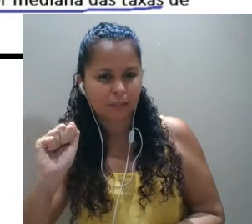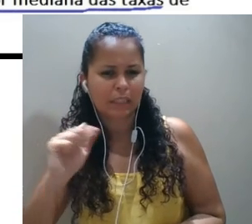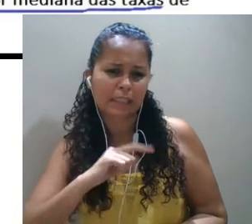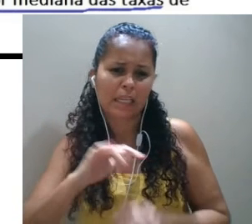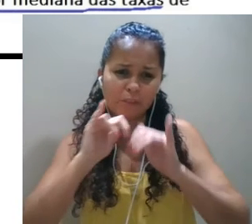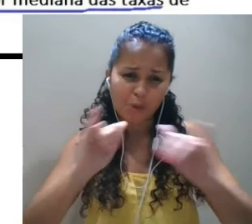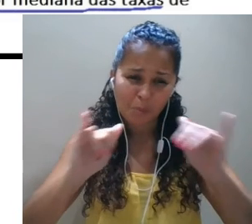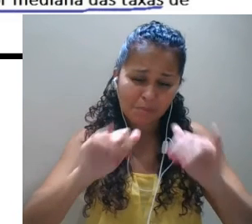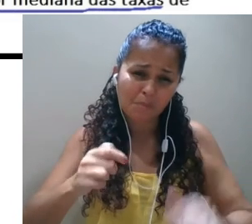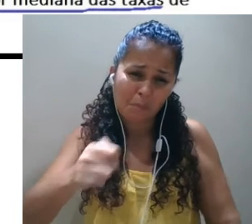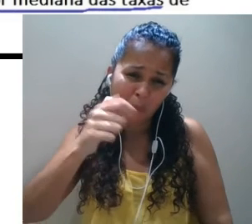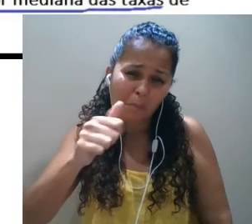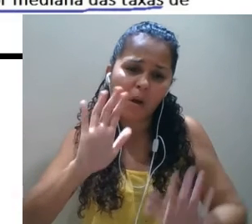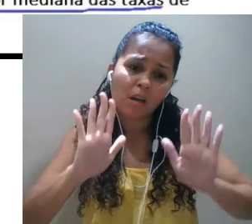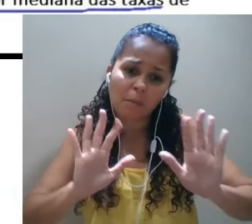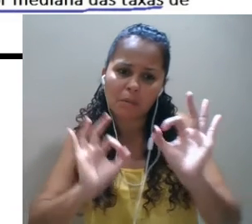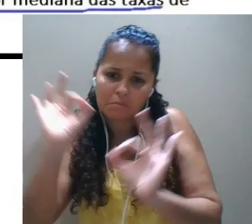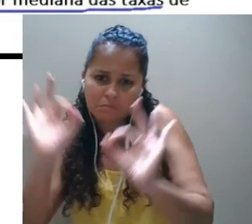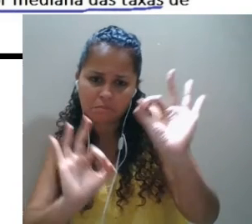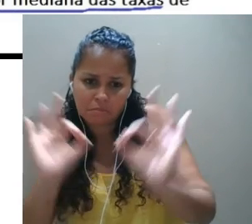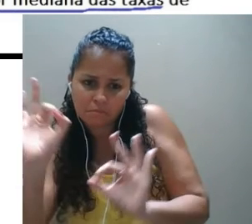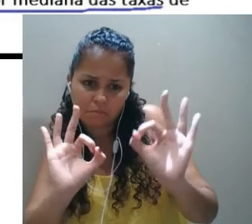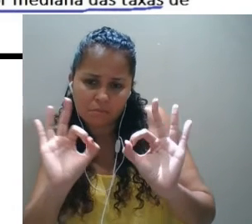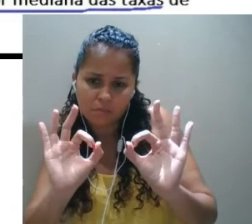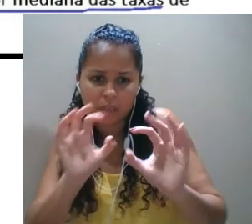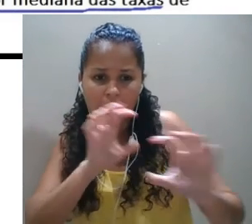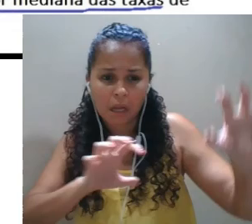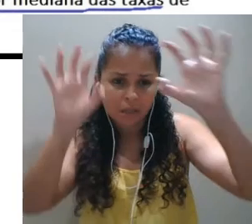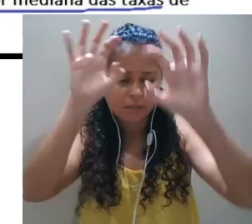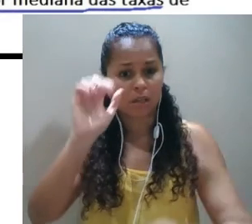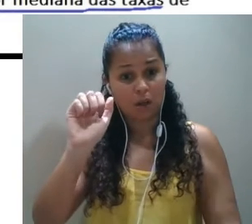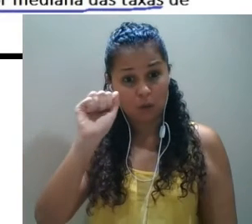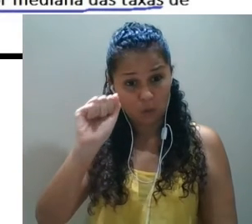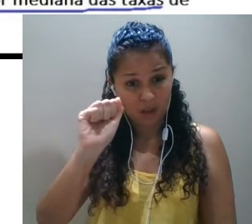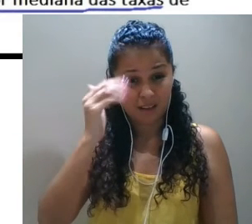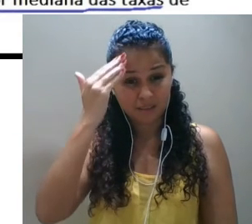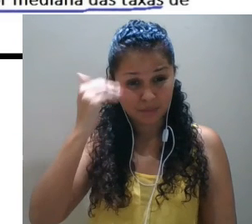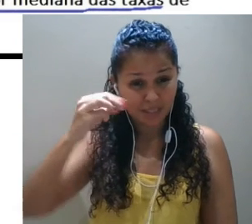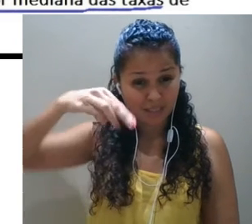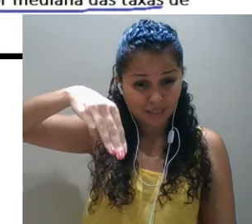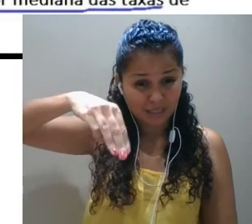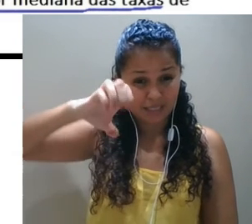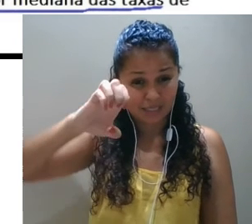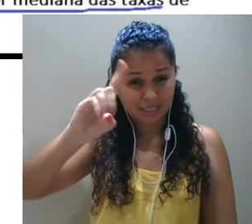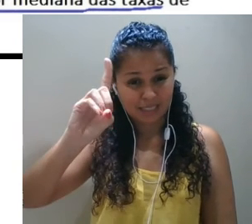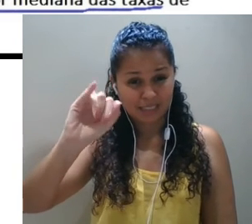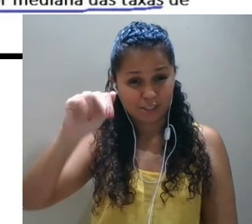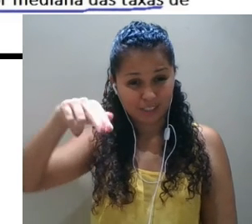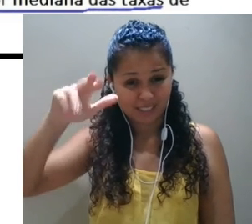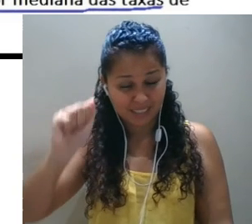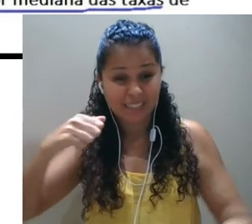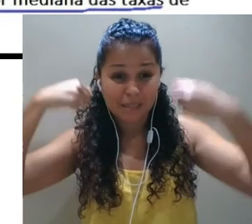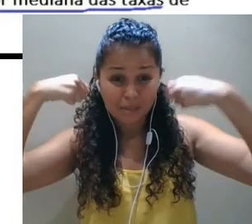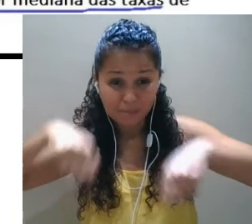né, vamos colocar assim, por exemplo, a região A. Para a gente dizer quem é a mediana, isso é conceitual, a gente tem que